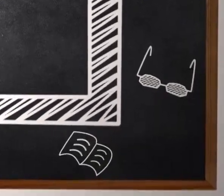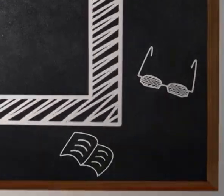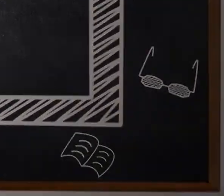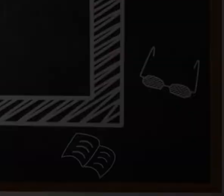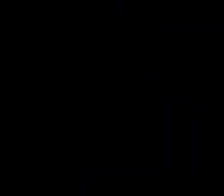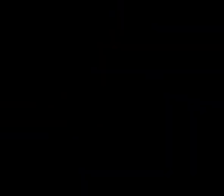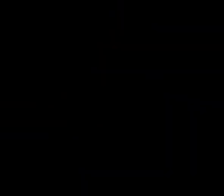aí